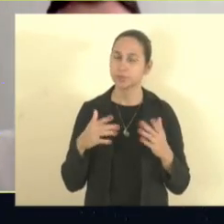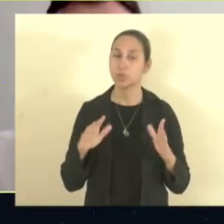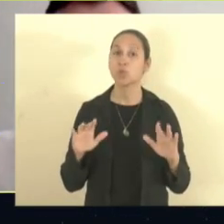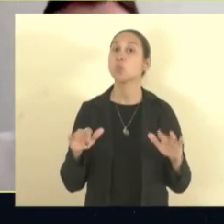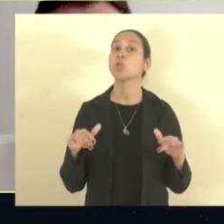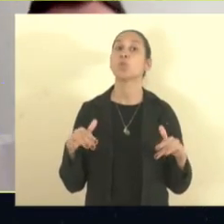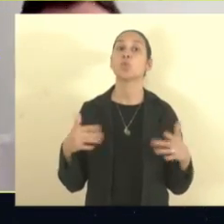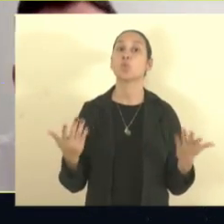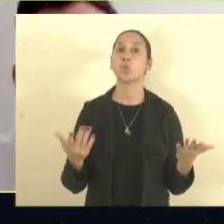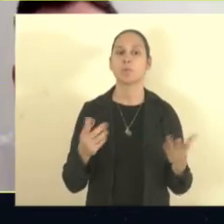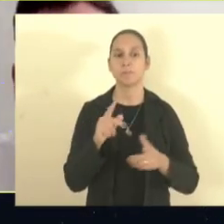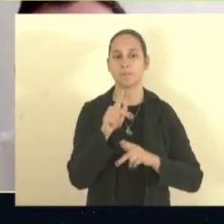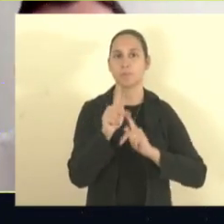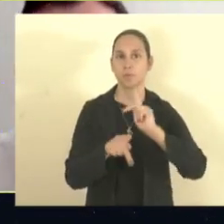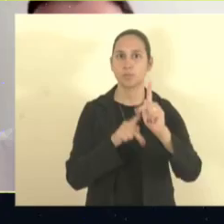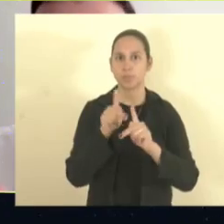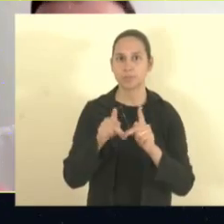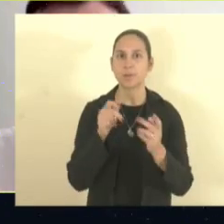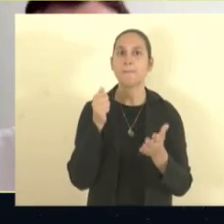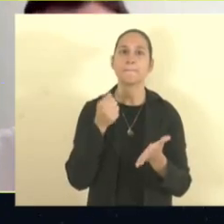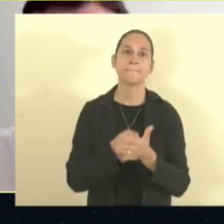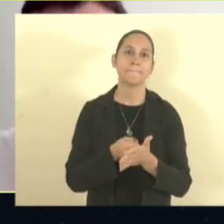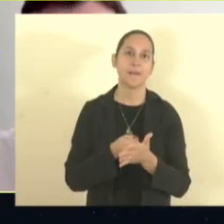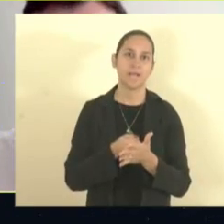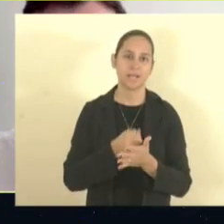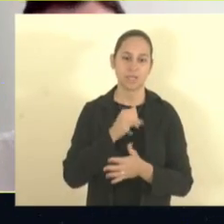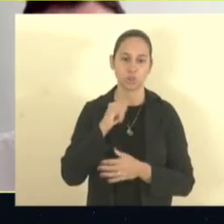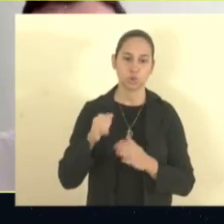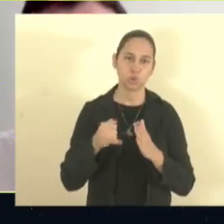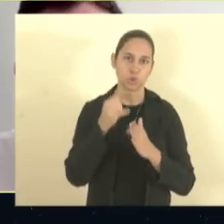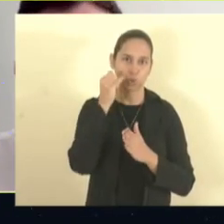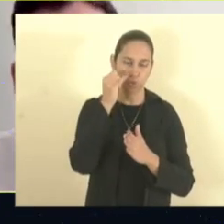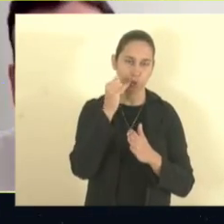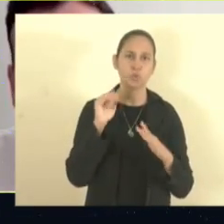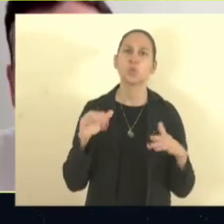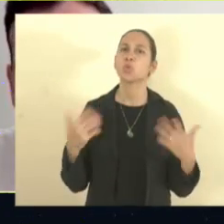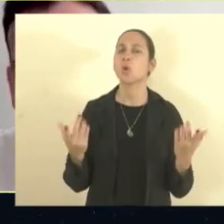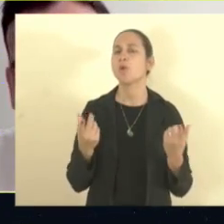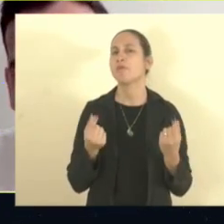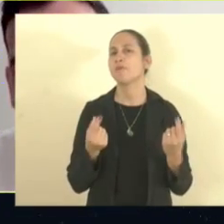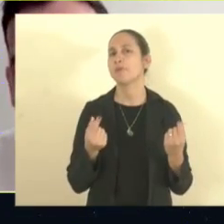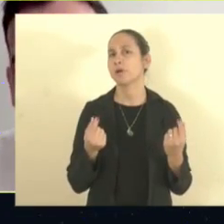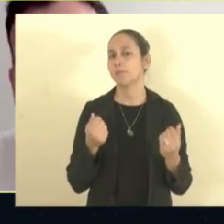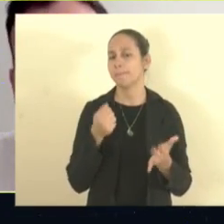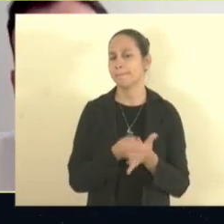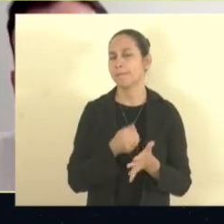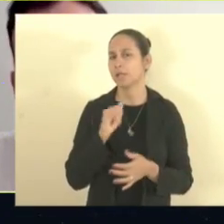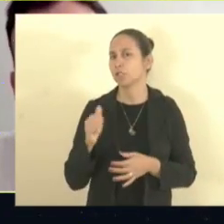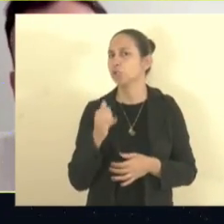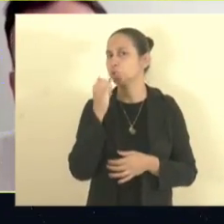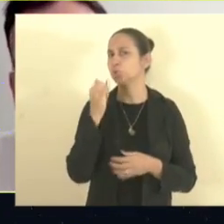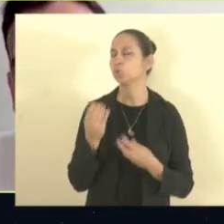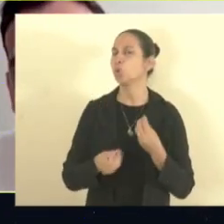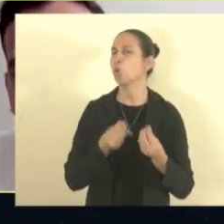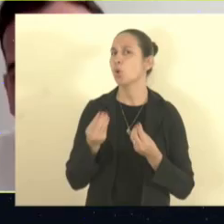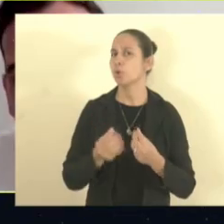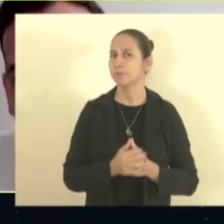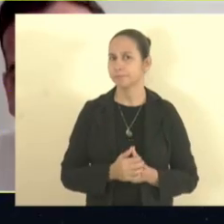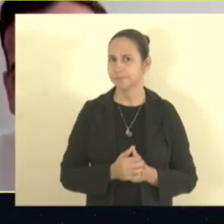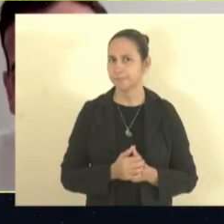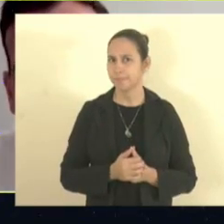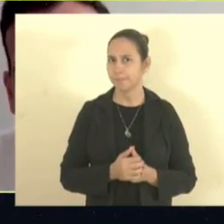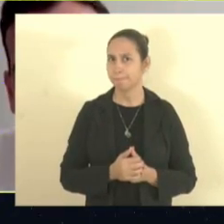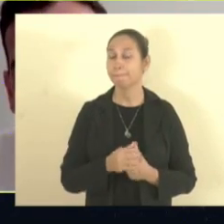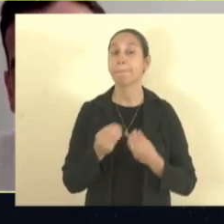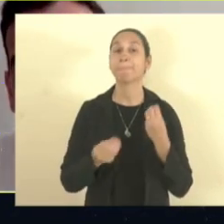Quanto que o povo capixaba vai pagar de juros, ainda que seja baixo? Nós vamos pagar juros nesse negócio? Quanto que nós vamos